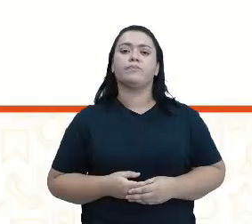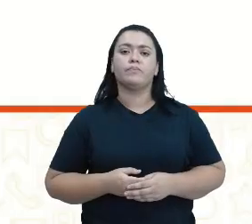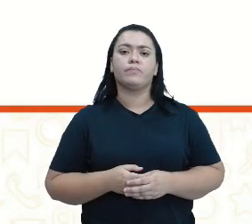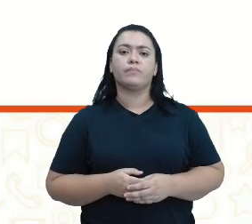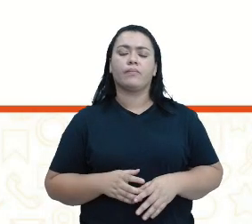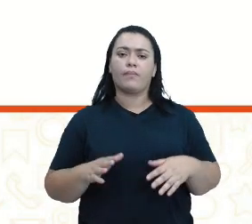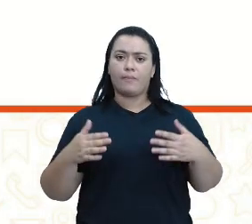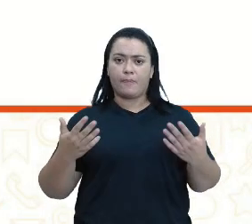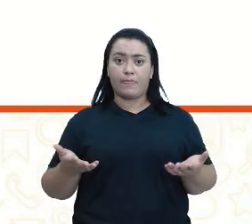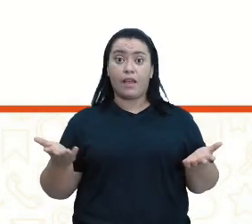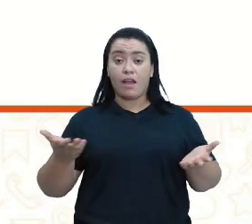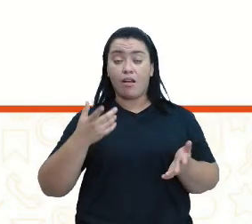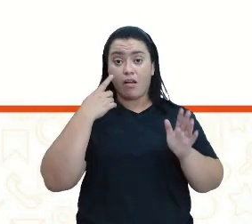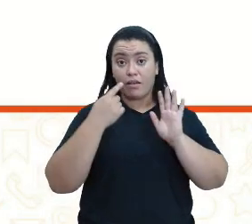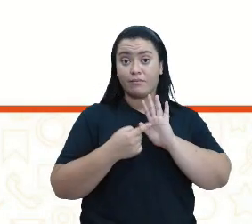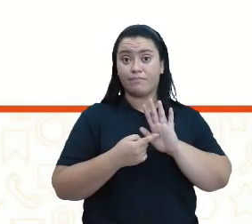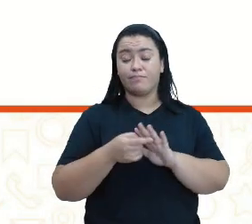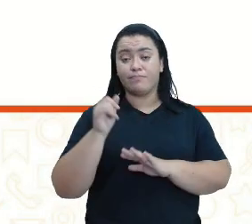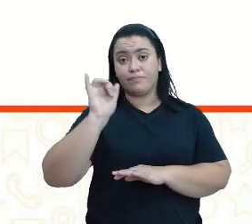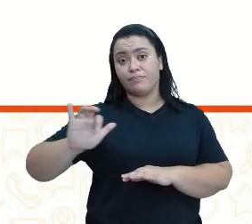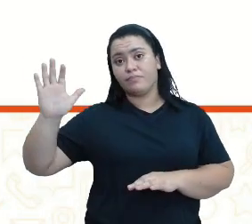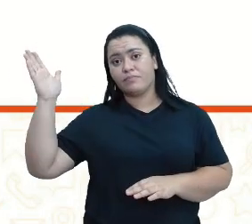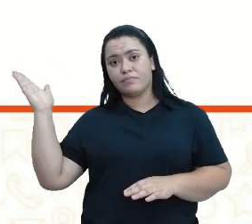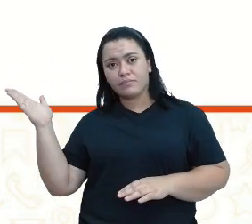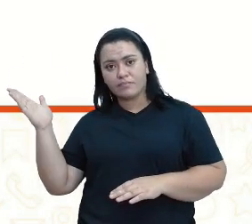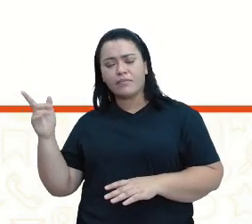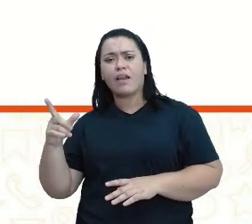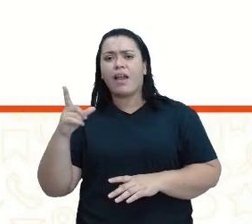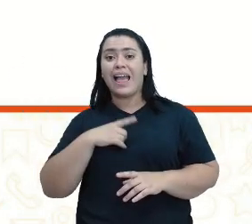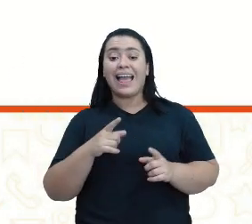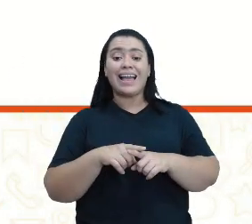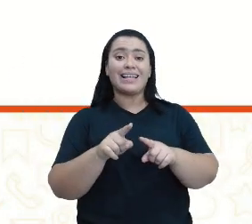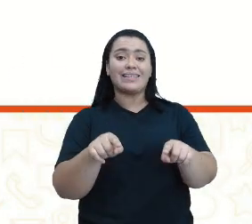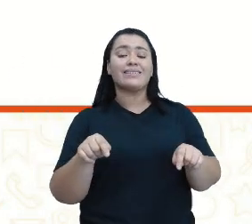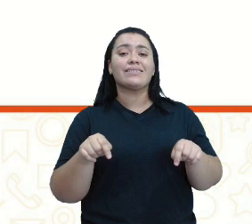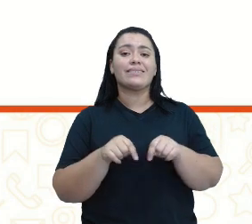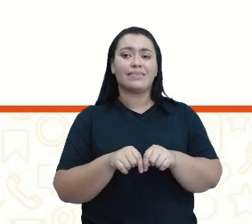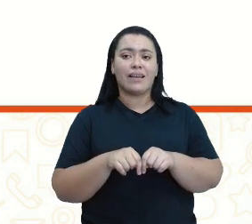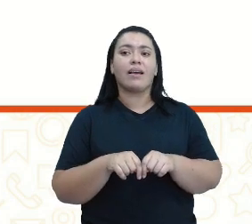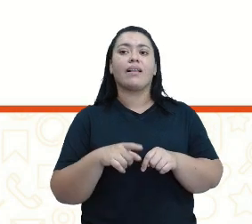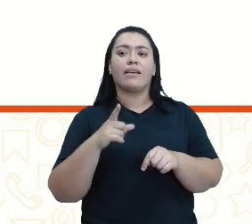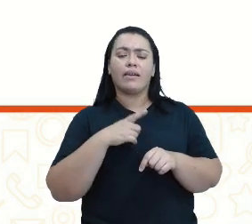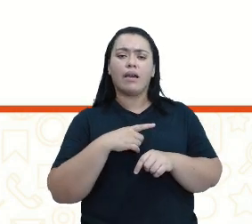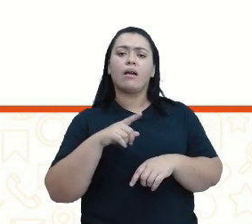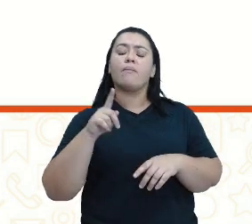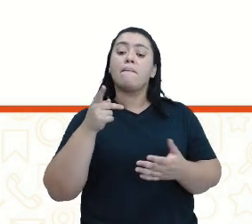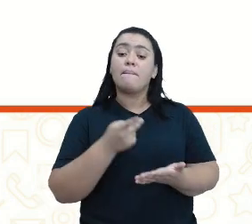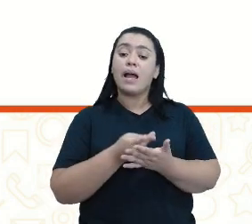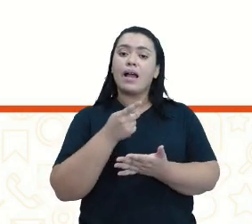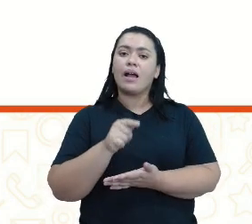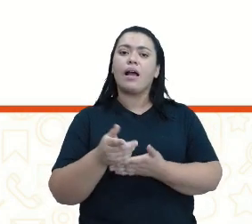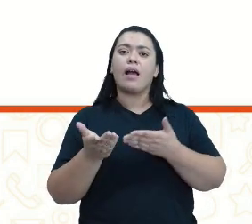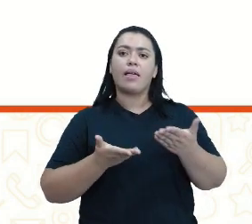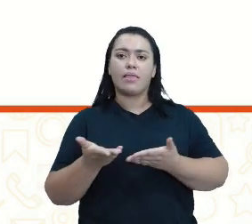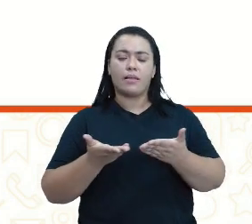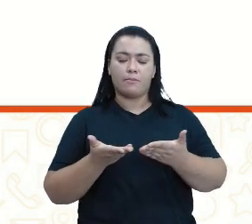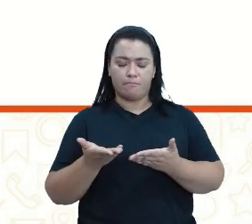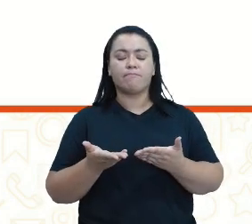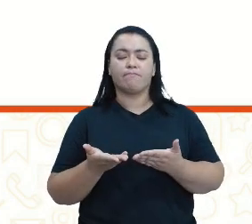Bom, nós vimos aqui que existe a sala de recurso multifuncional, que é onde acontece o